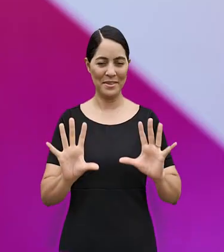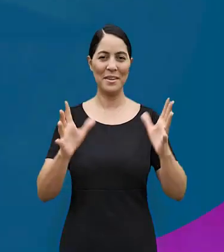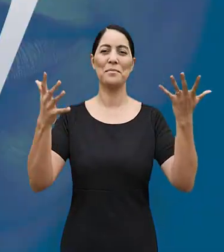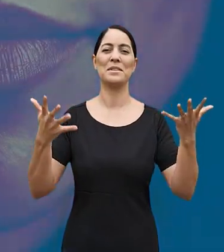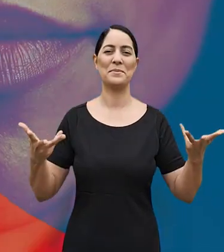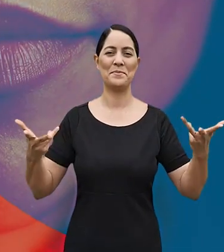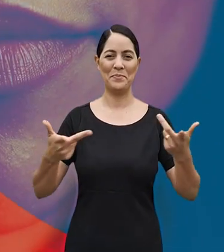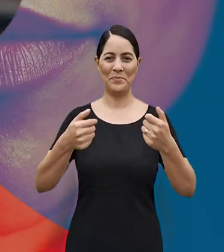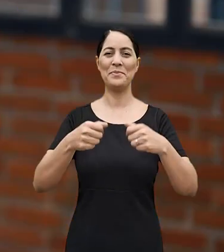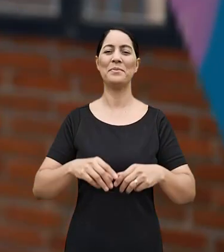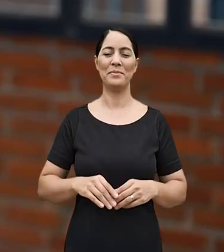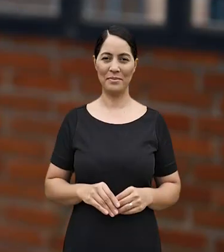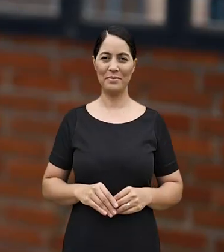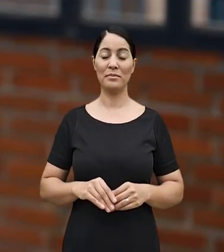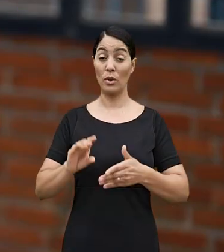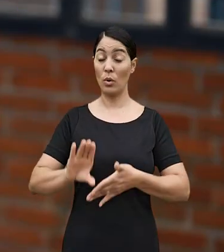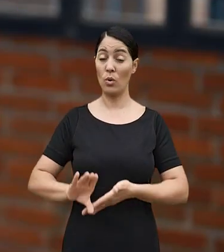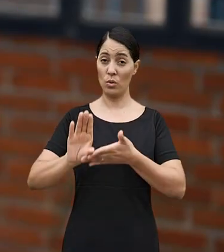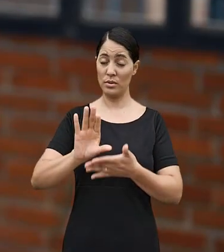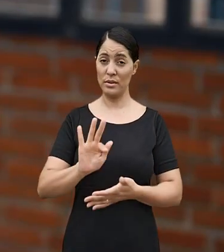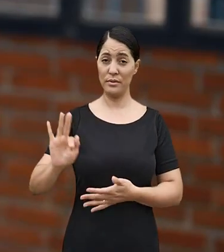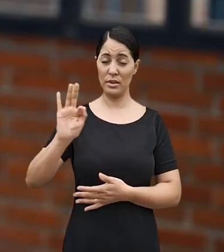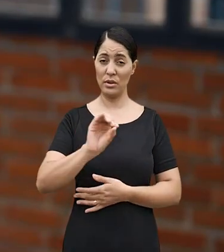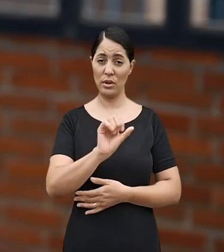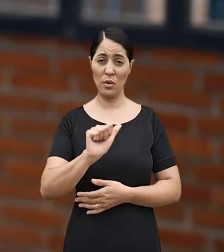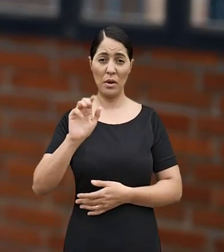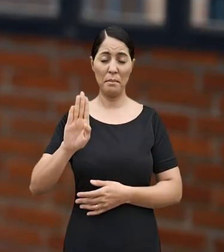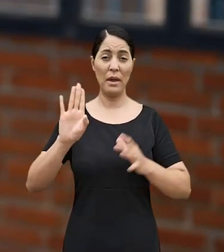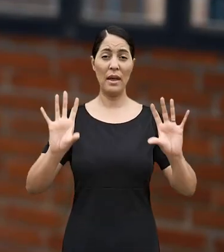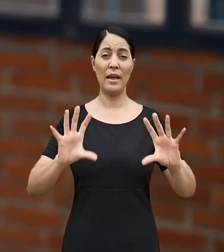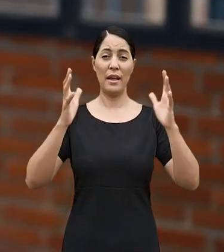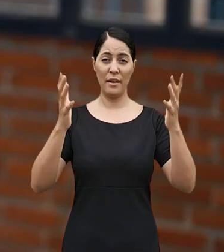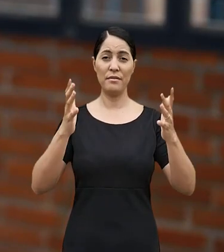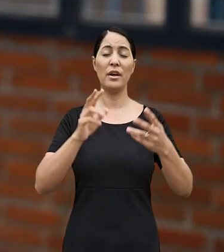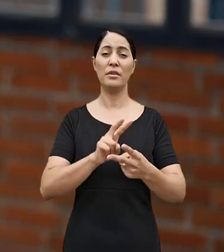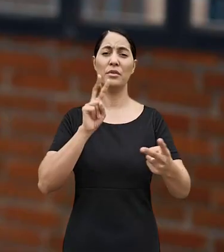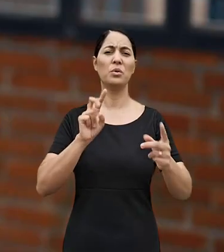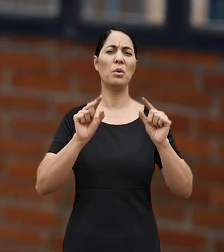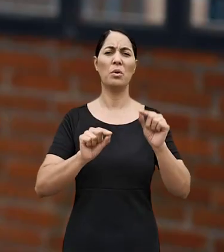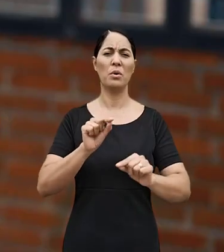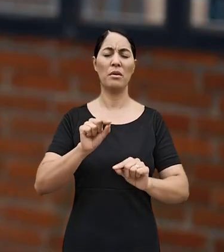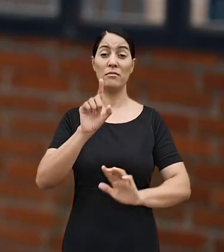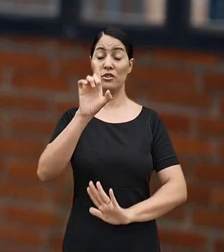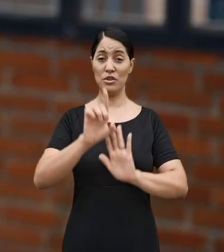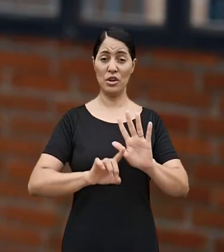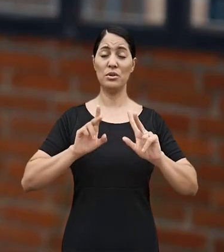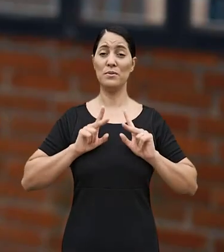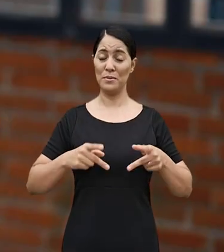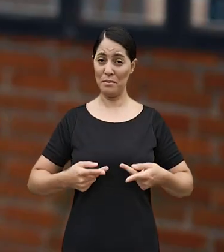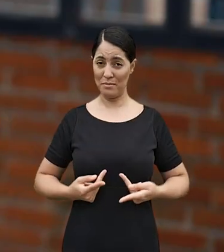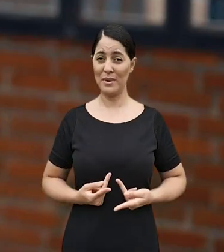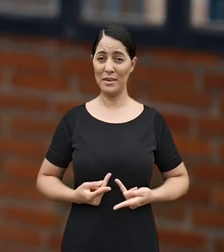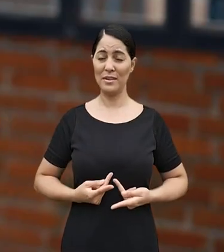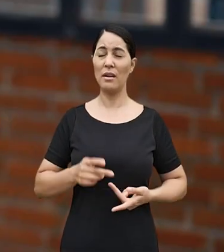grandes celebrações. O Conselho Federal da OAB realizou o evento virtual Direitos Humanos e